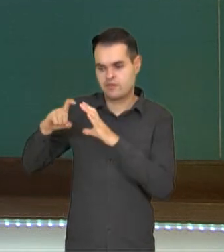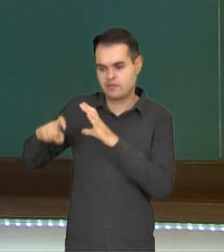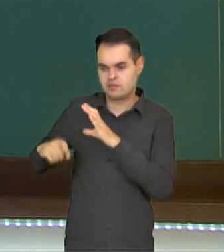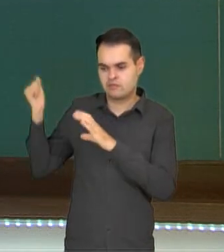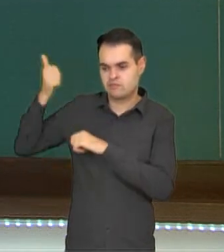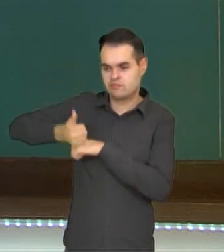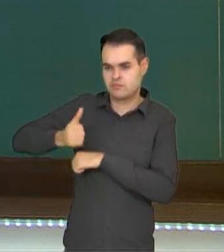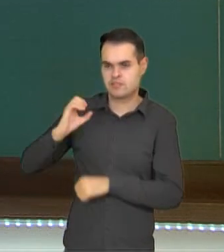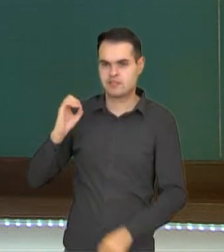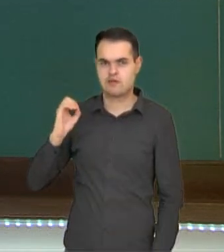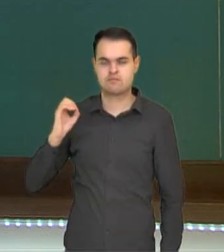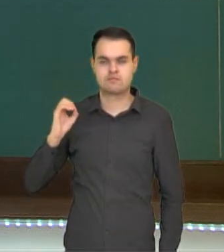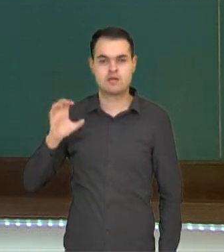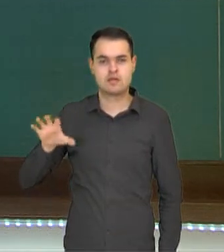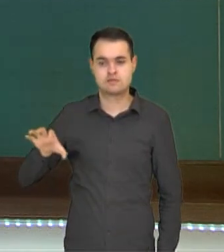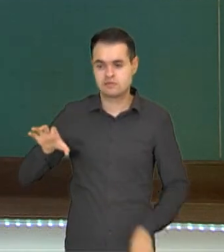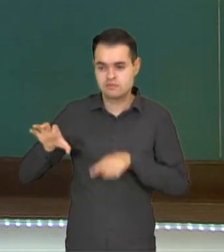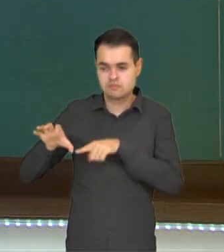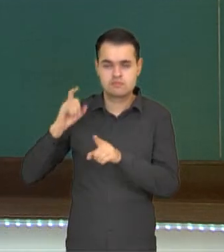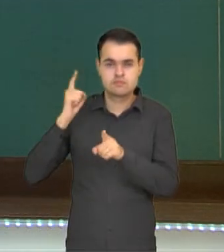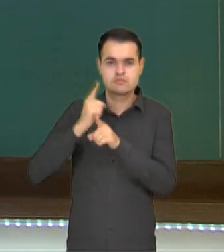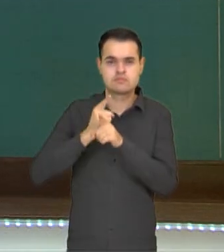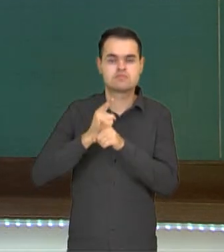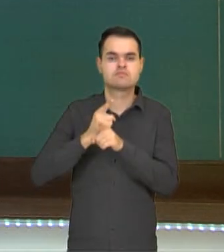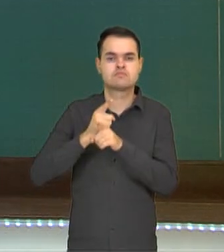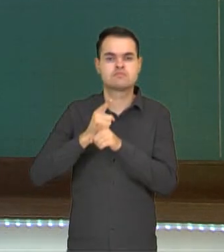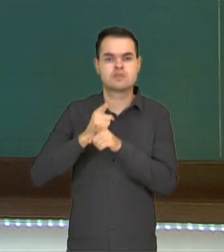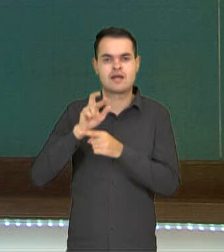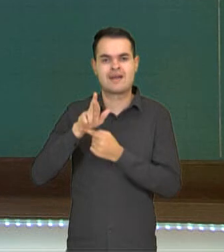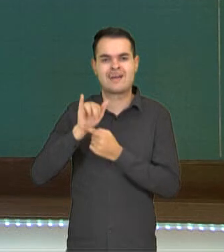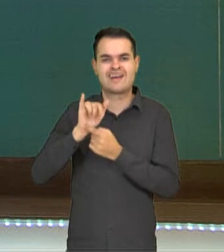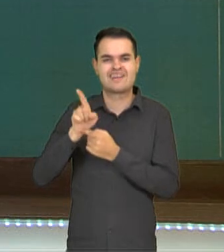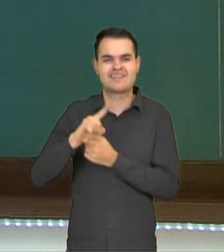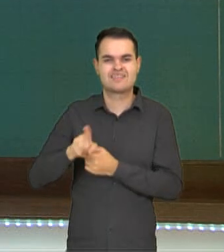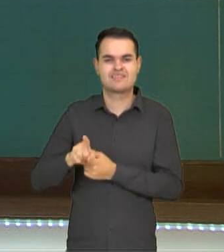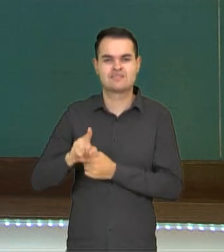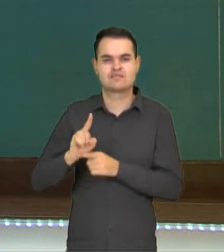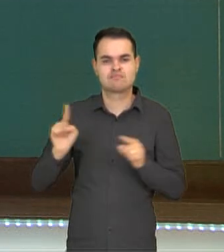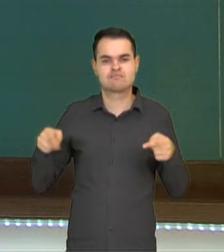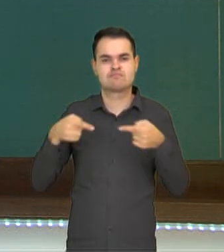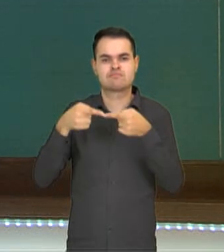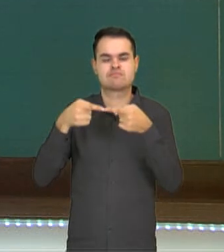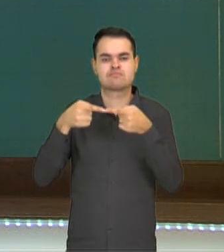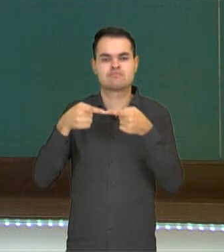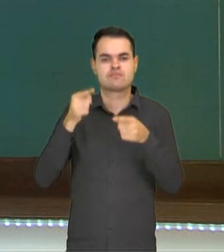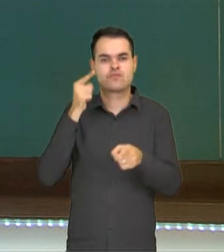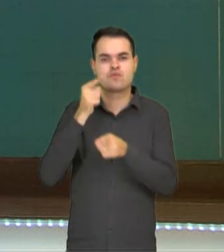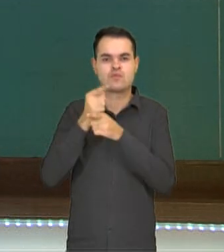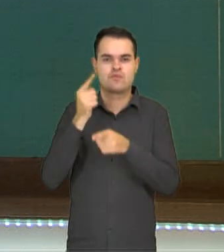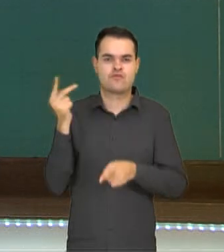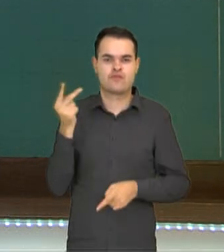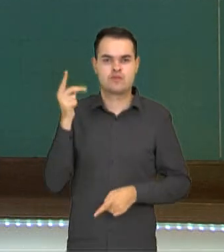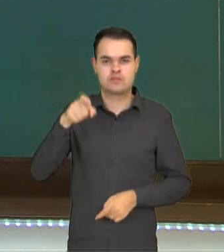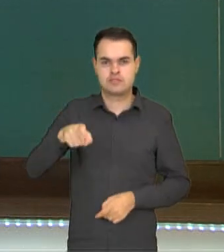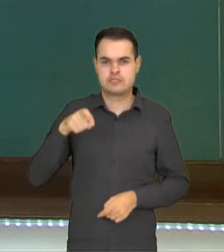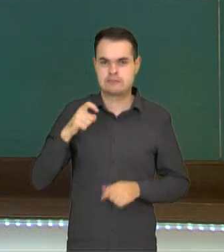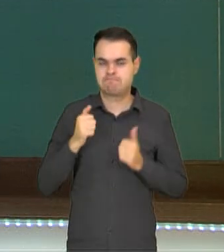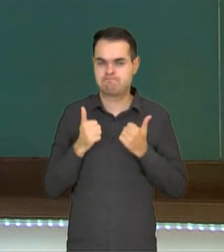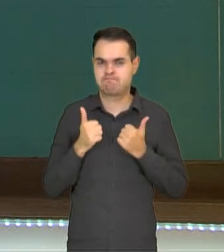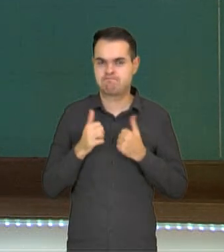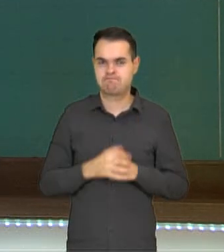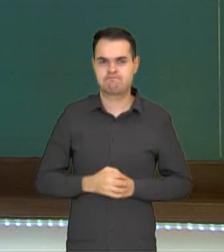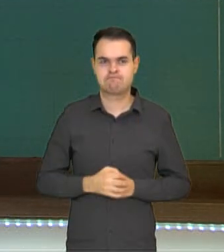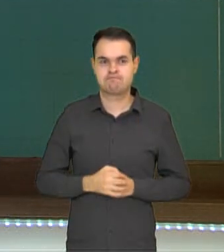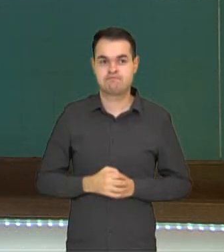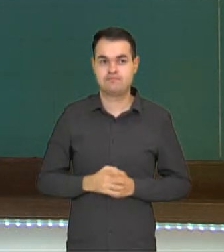colocamos zero, tá bom? Assim, nós encontramos a raiz dela, nós encontramos o valor de x, tá bom? Beleza? Então,